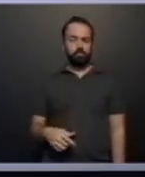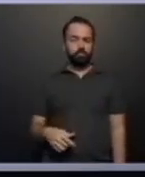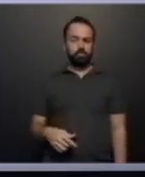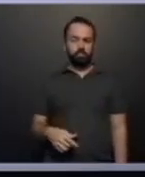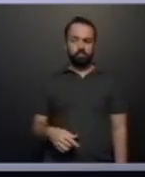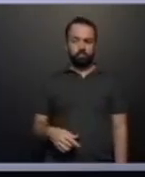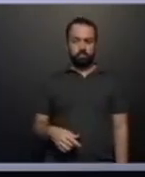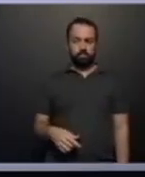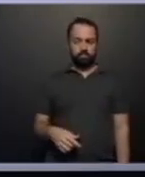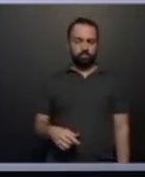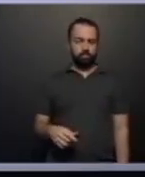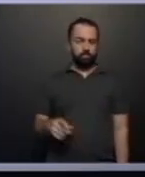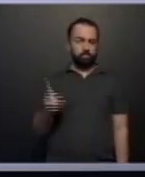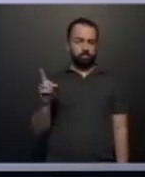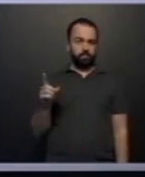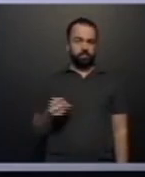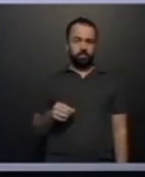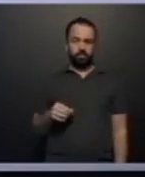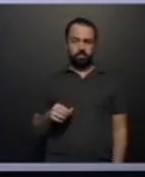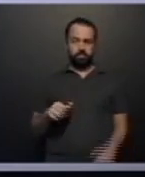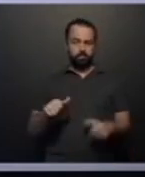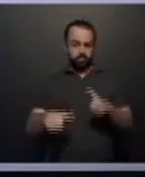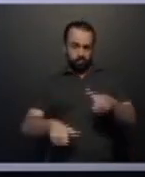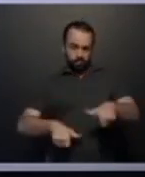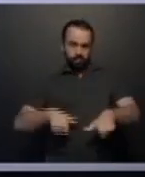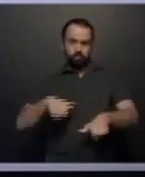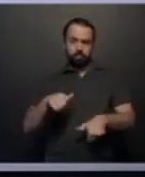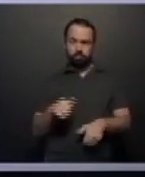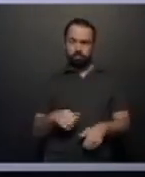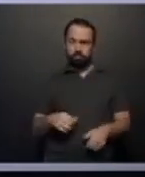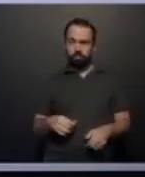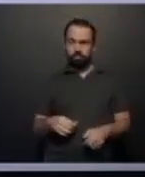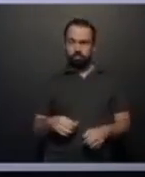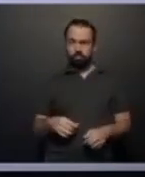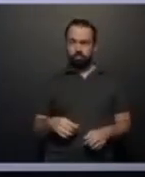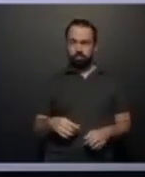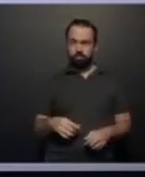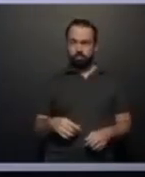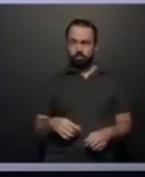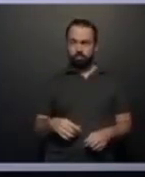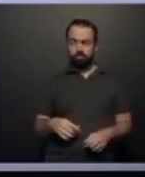esse 0 cortado, esse símbolo, eu poderia colocar duas